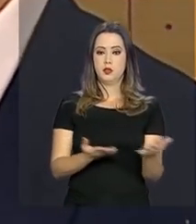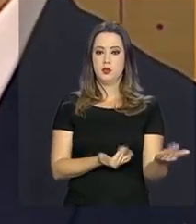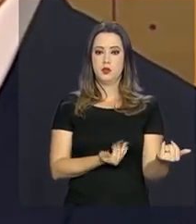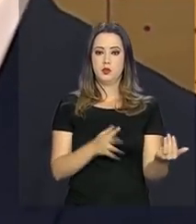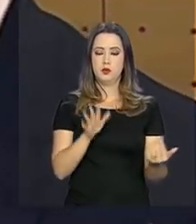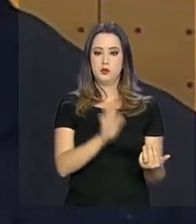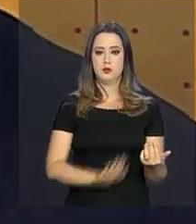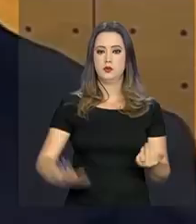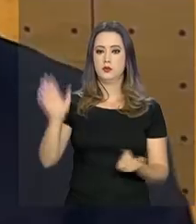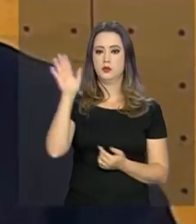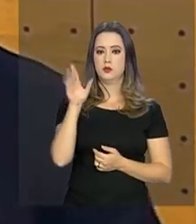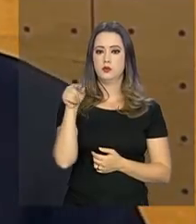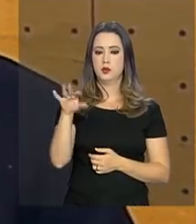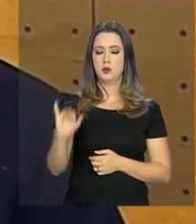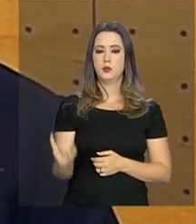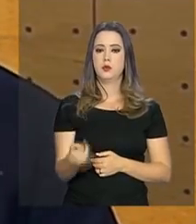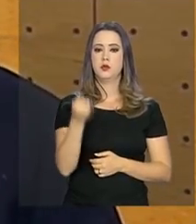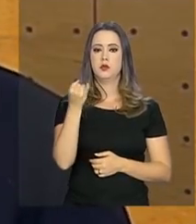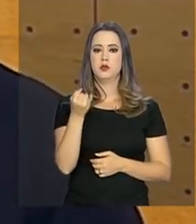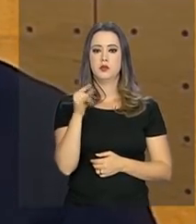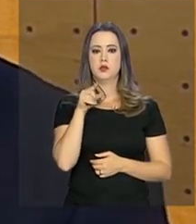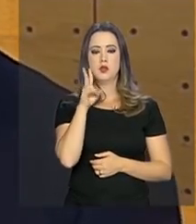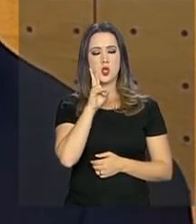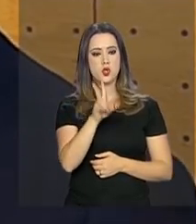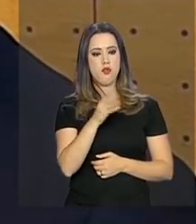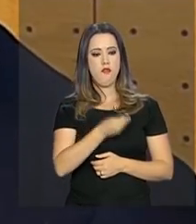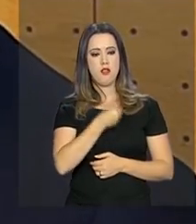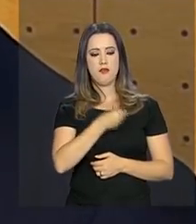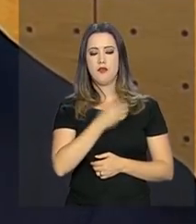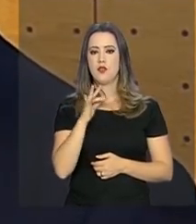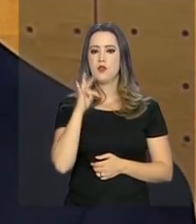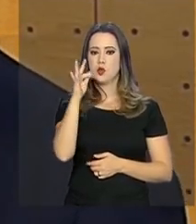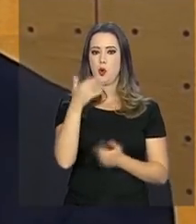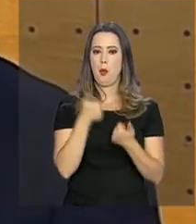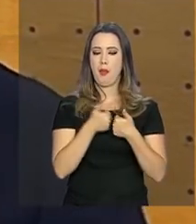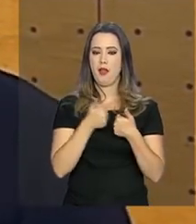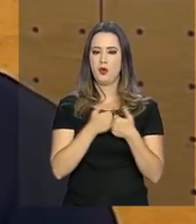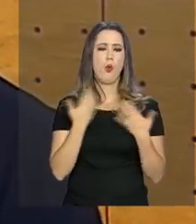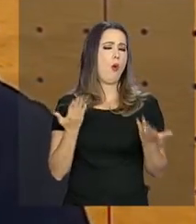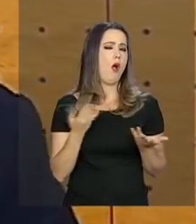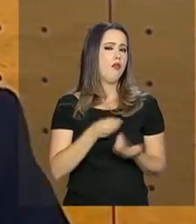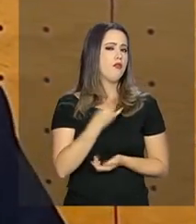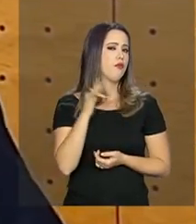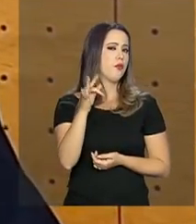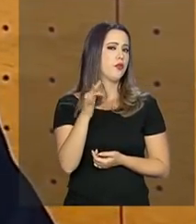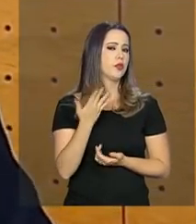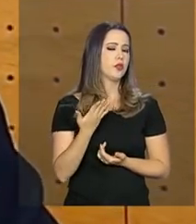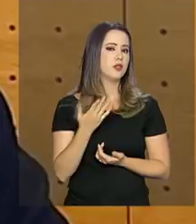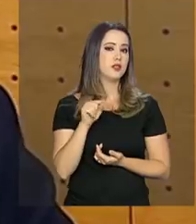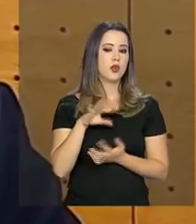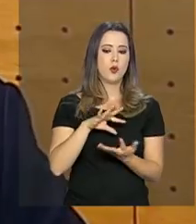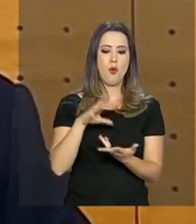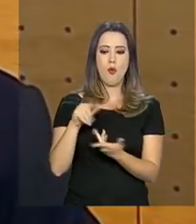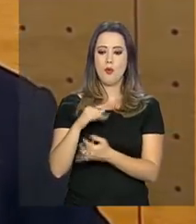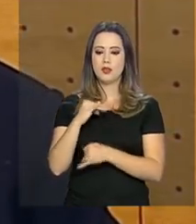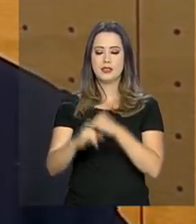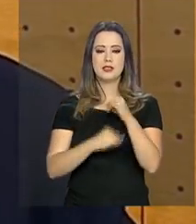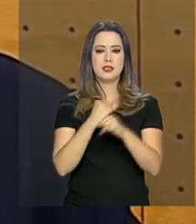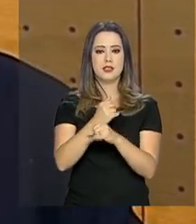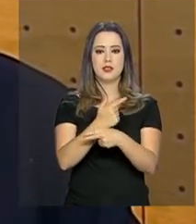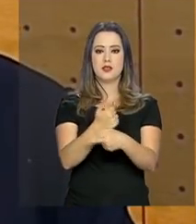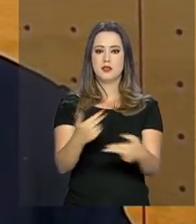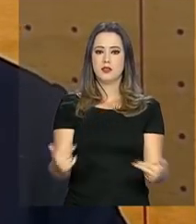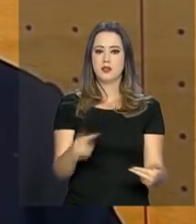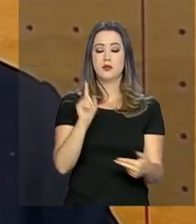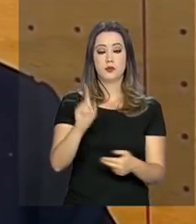todo o Brasil a oportunidade de viver já o futuro próximo. Qual é o futuro próximo? O mundo da internet das coisas,